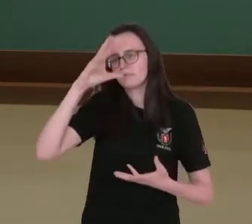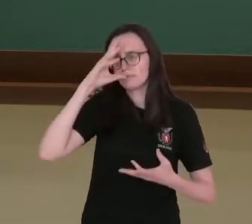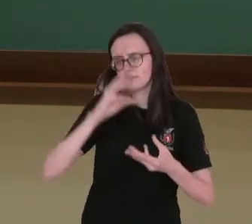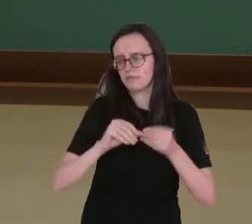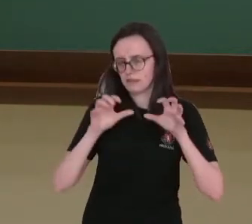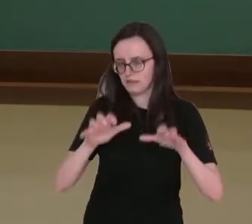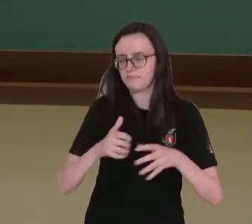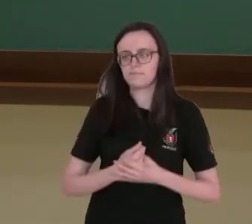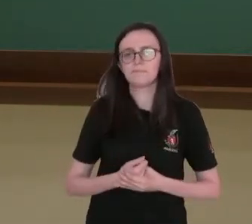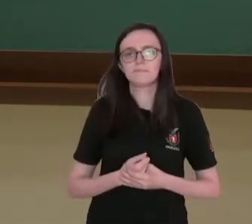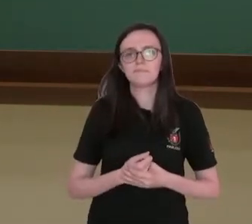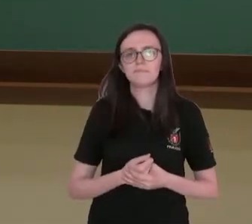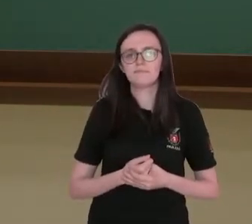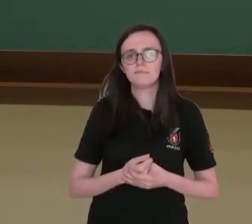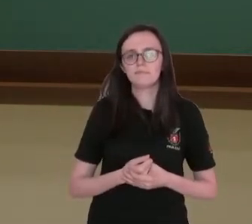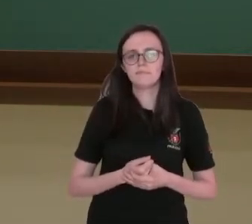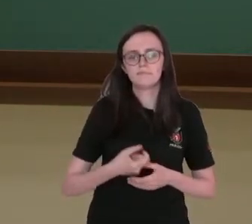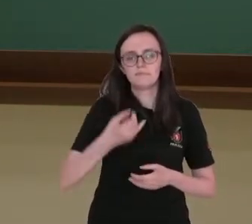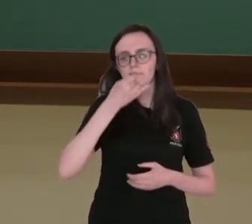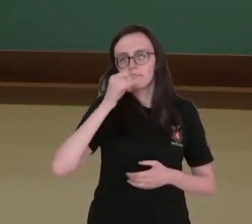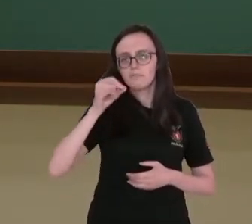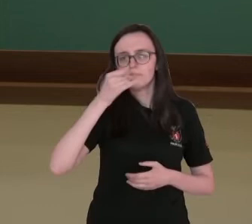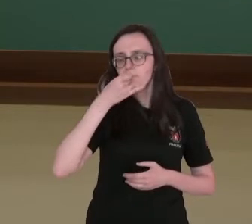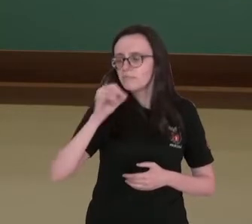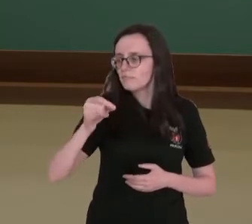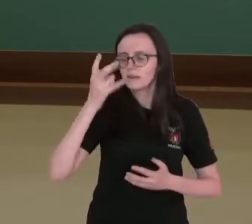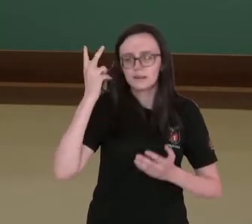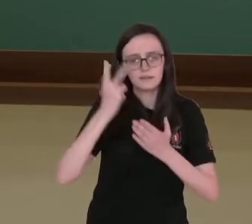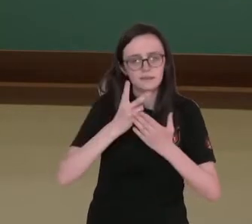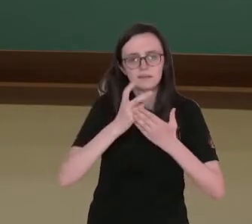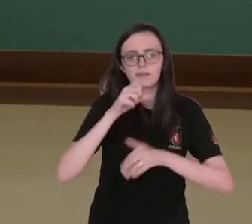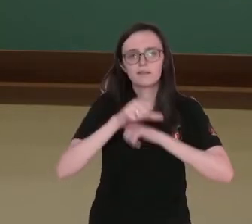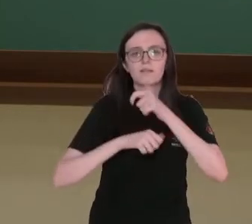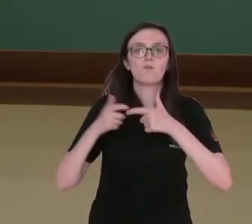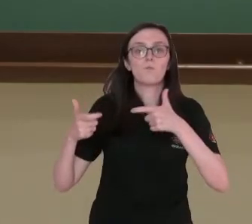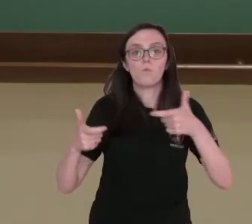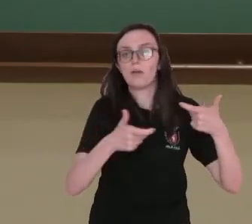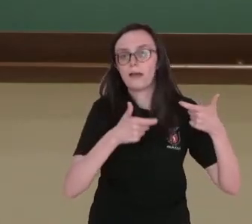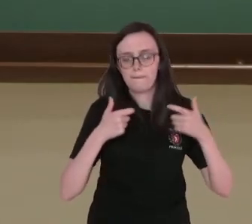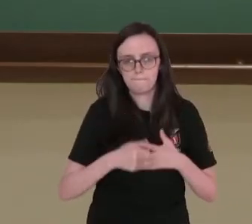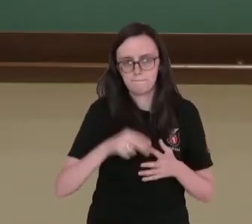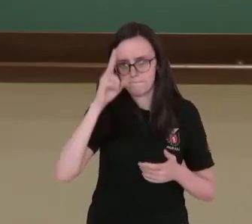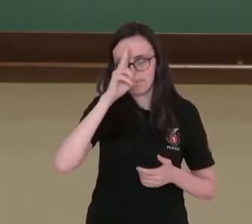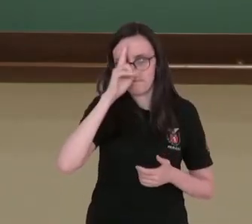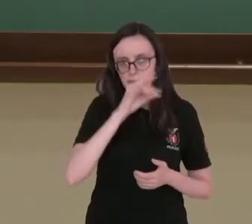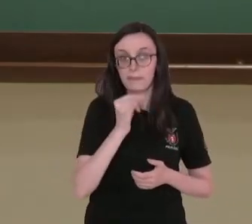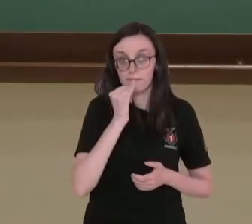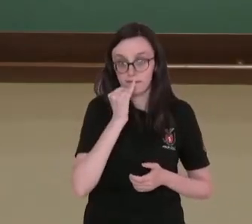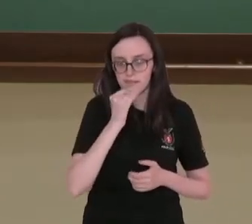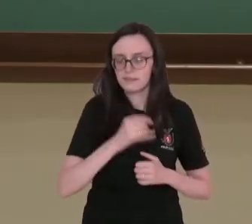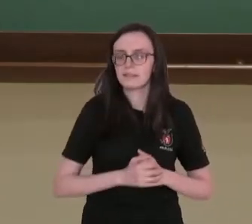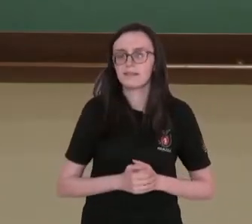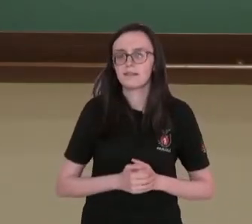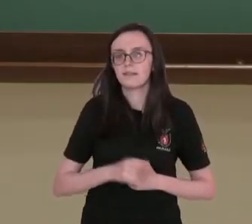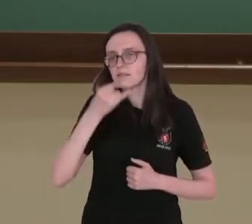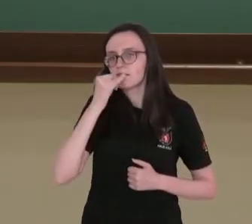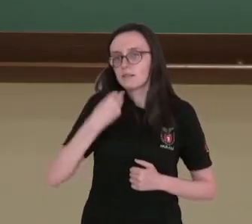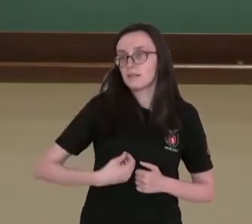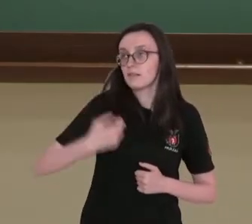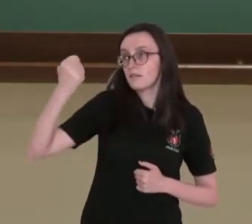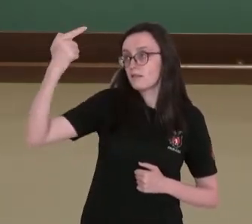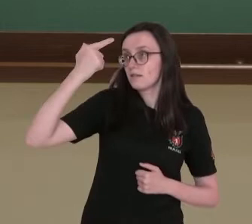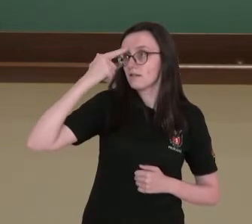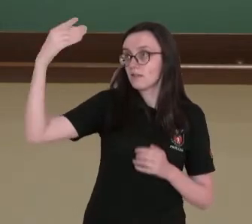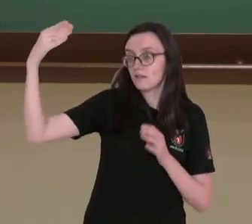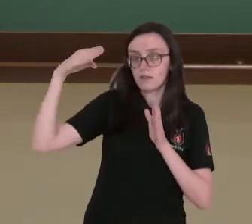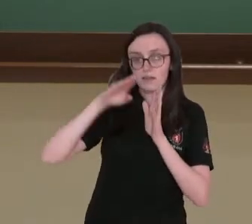assim. A energia, ela sempre muda de lugar. Lembra do exemplo? A energia que estava no sol, ela